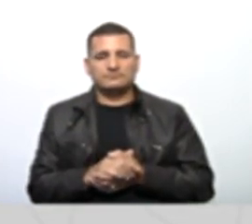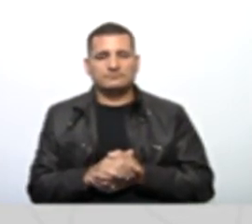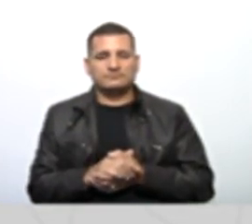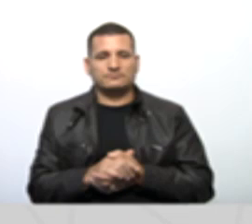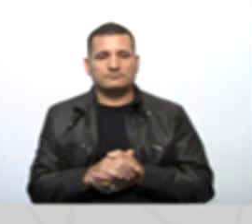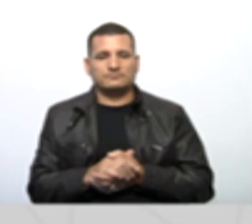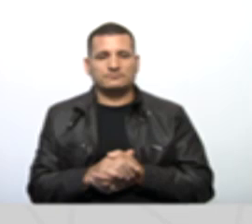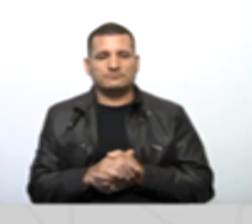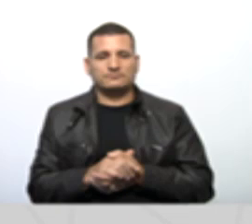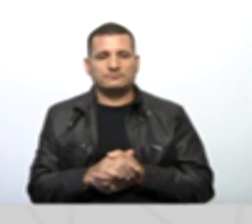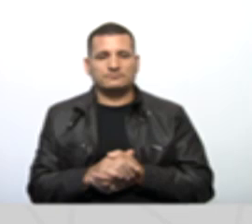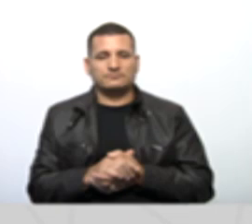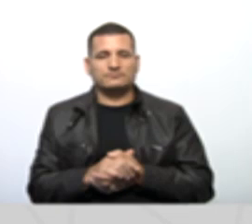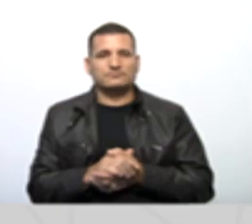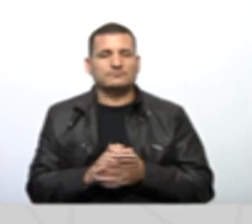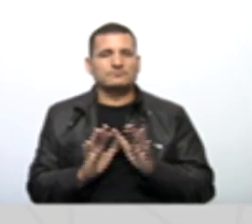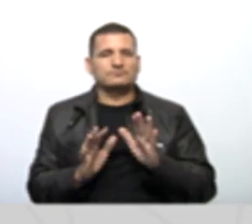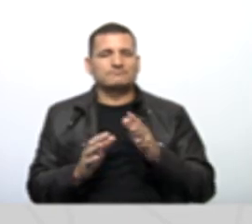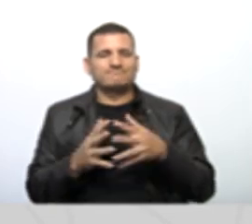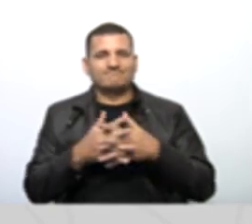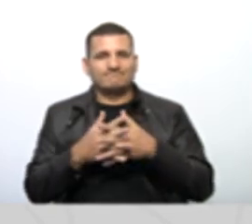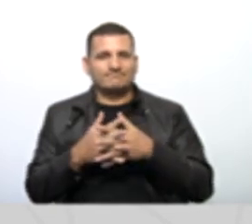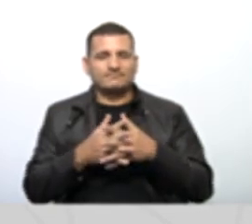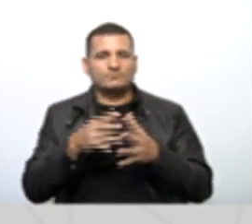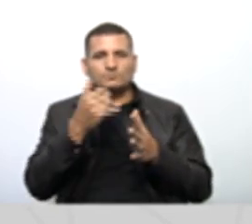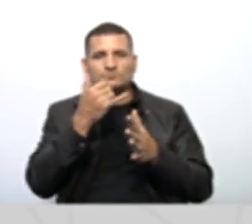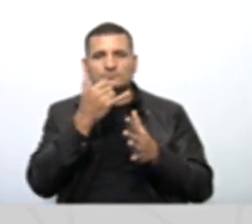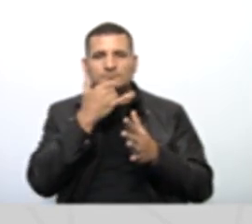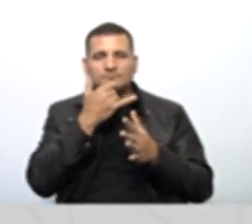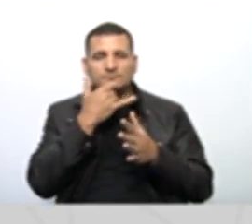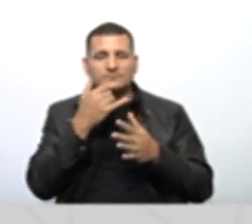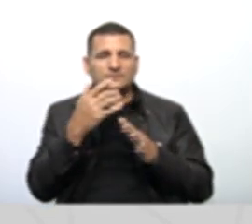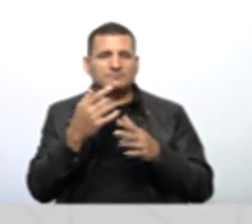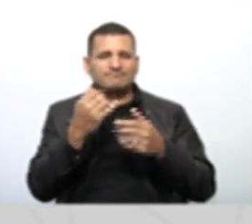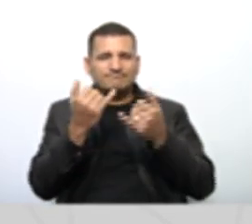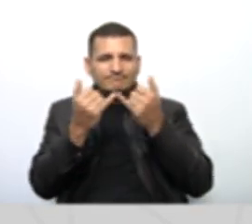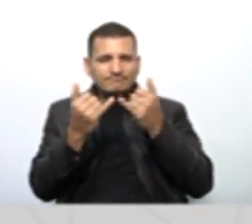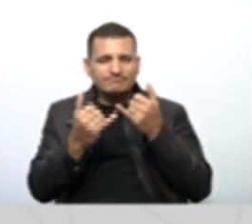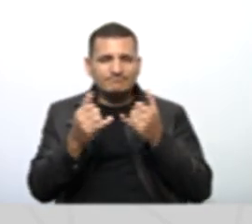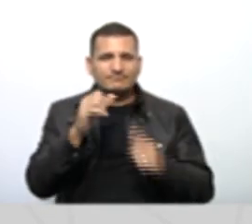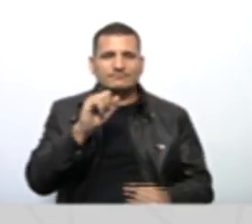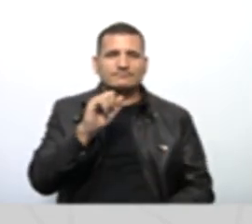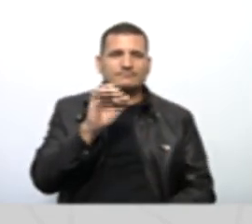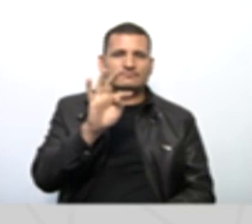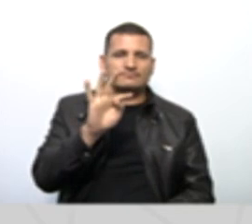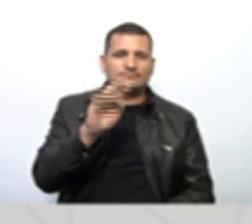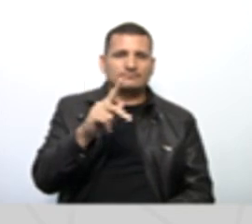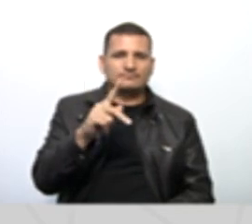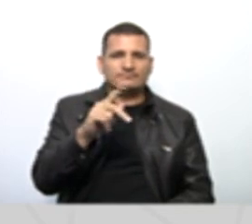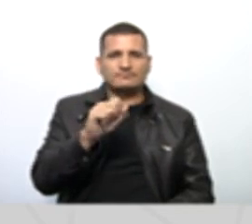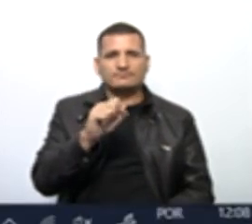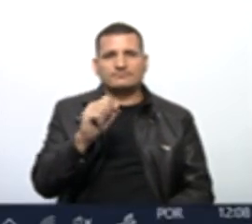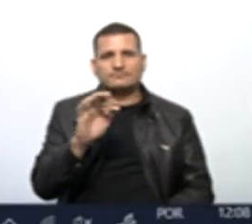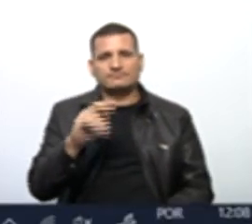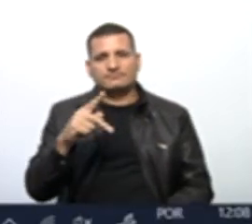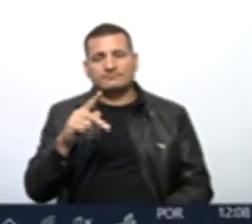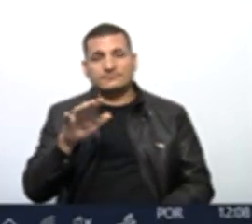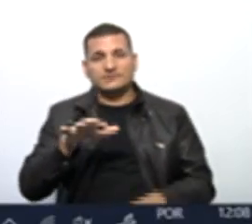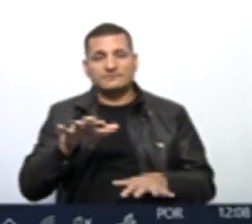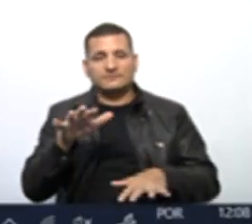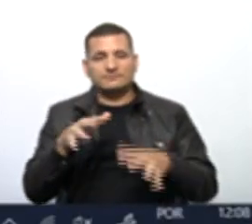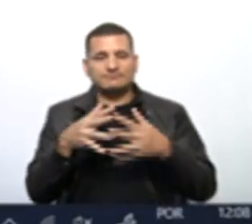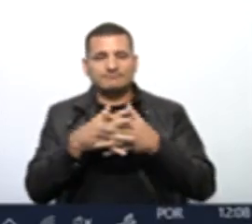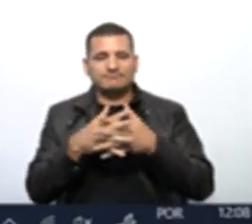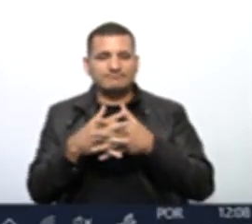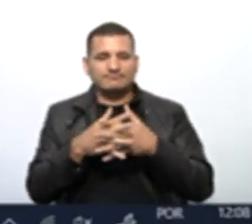ver que realmente tem que ficar atento com essas coisas aí né siglas muito parecidas stp ftps rtp acaba confundindo um